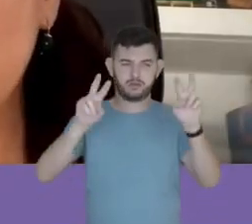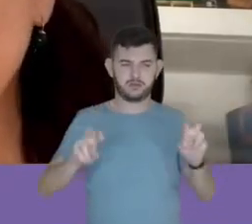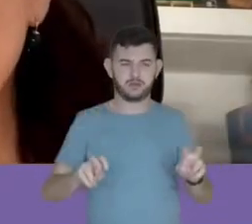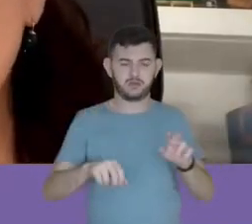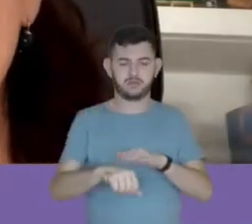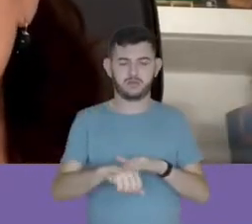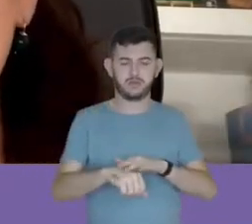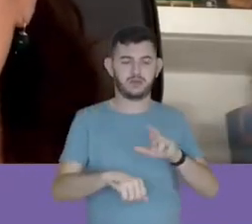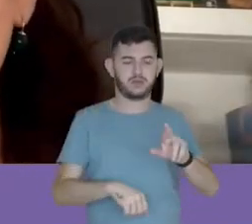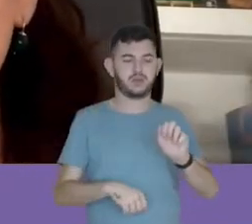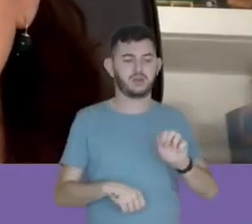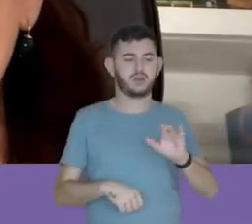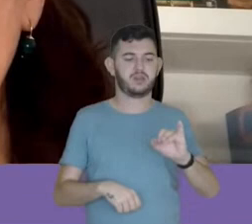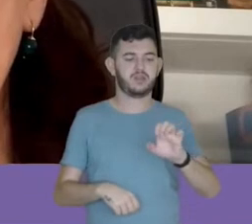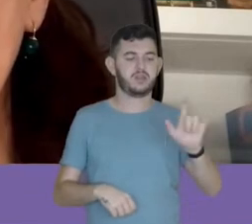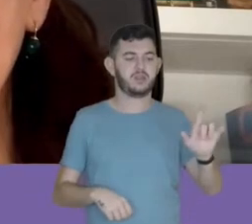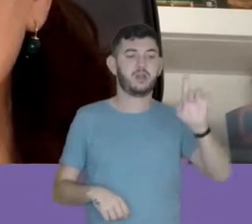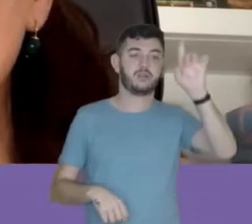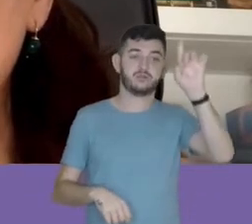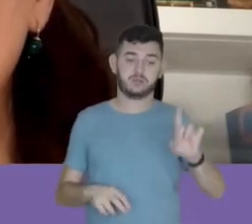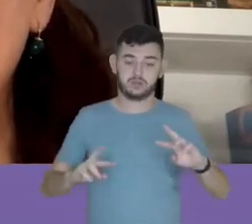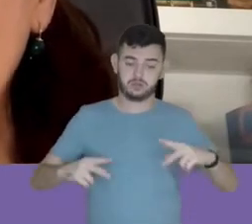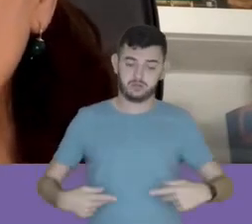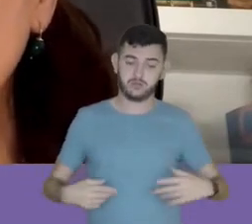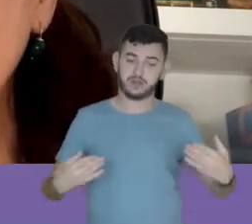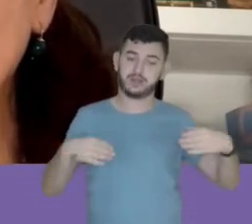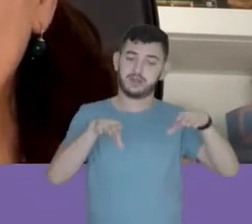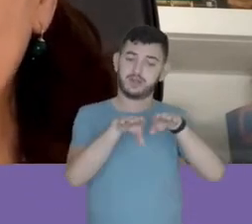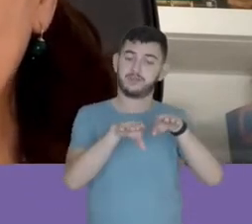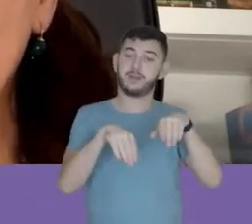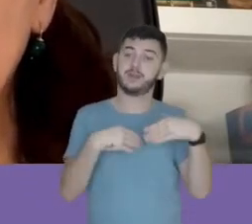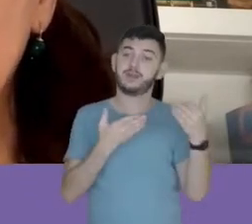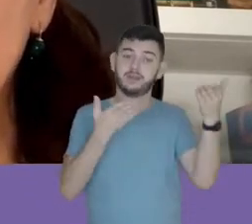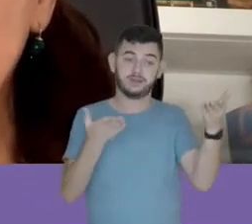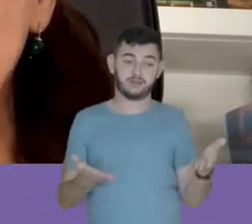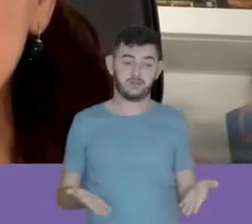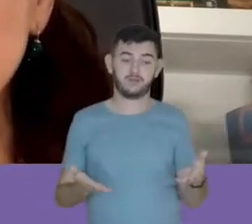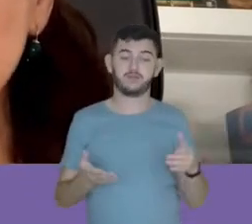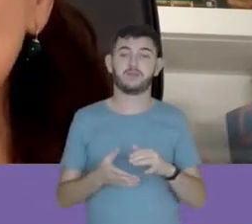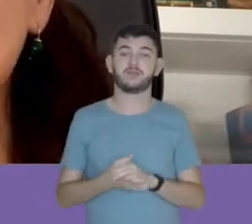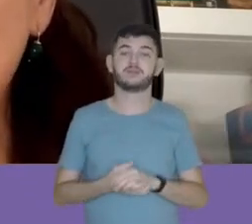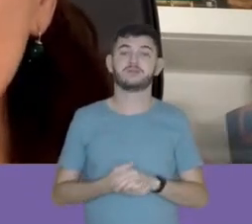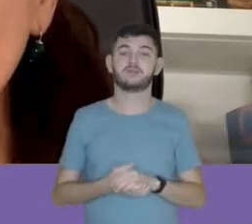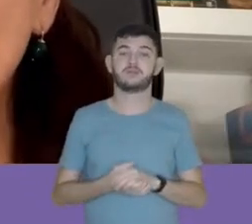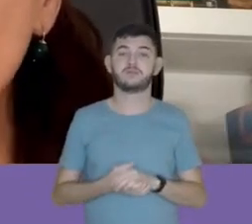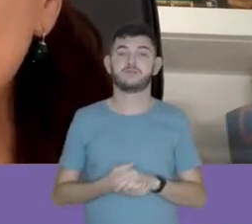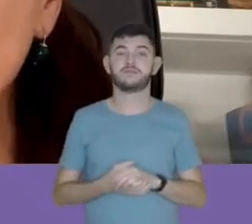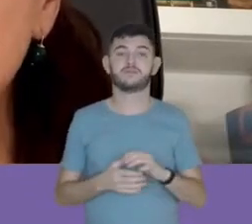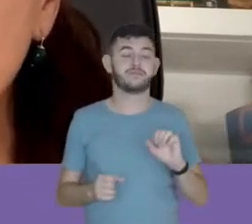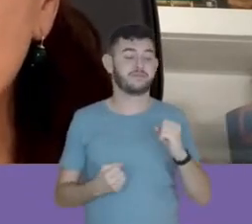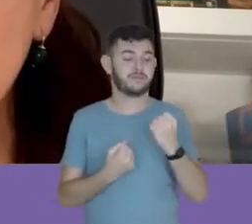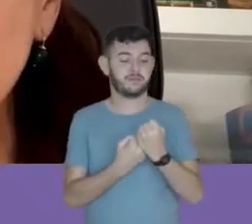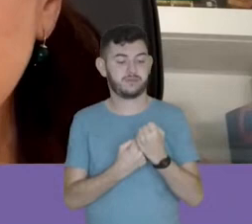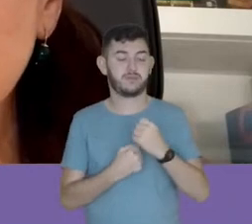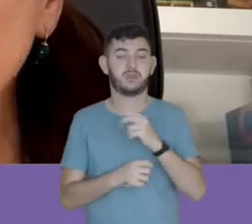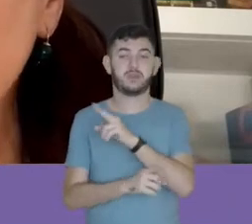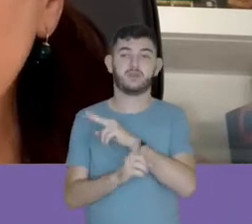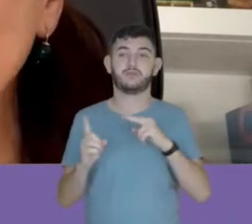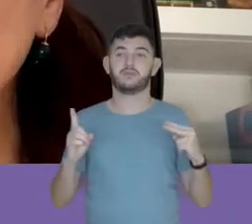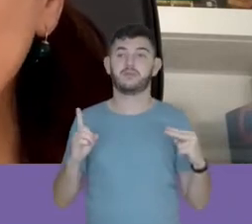racial, tratam dos direitos humanos. E o meu convite se